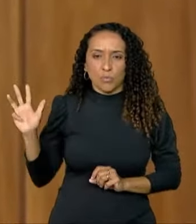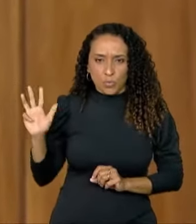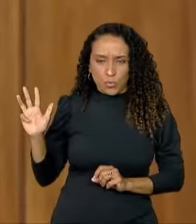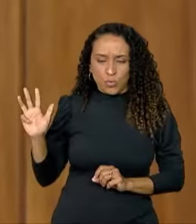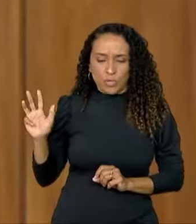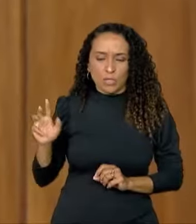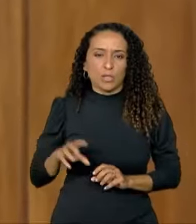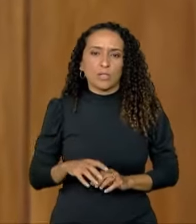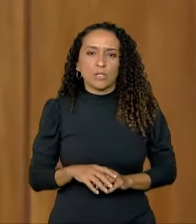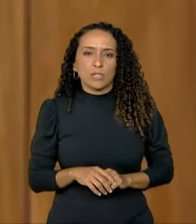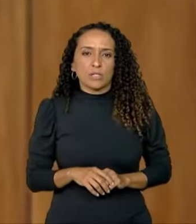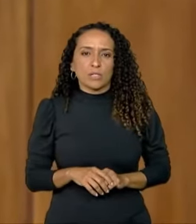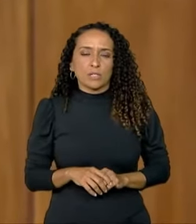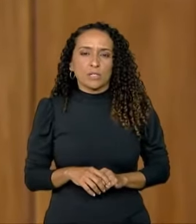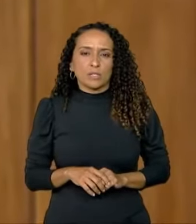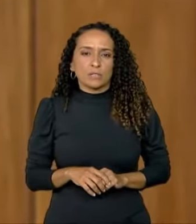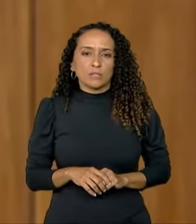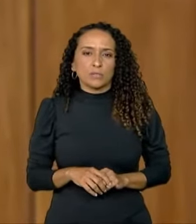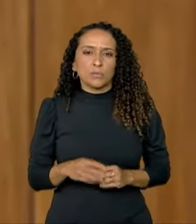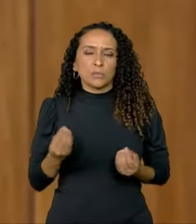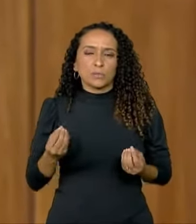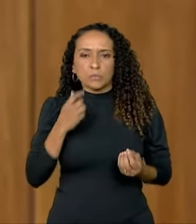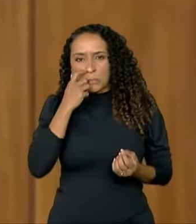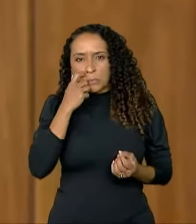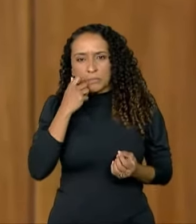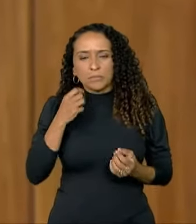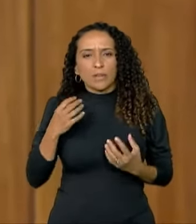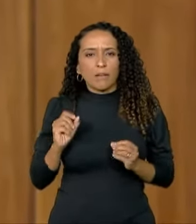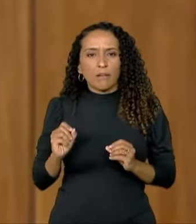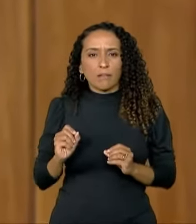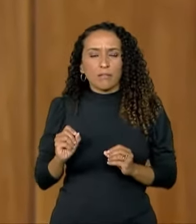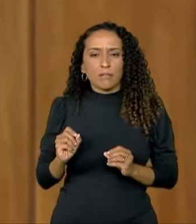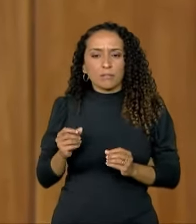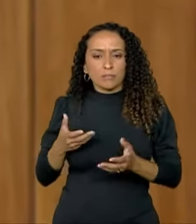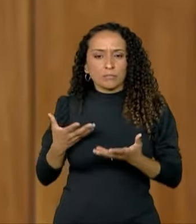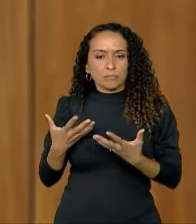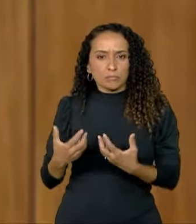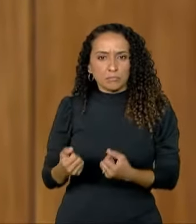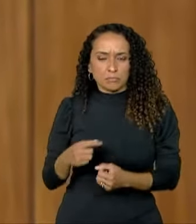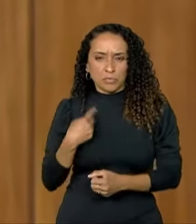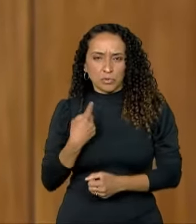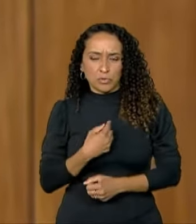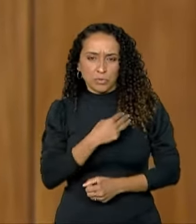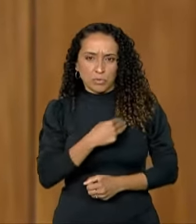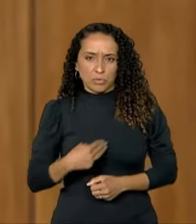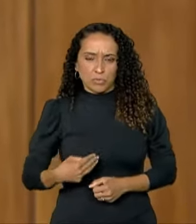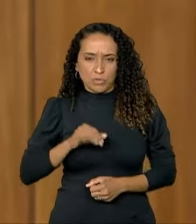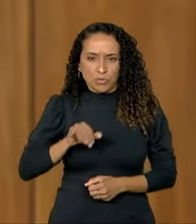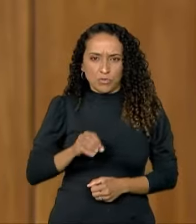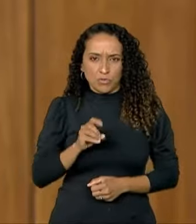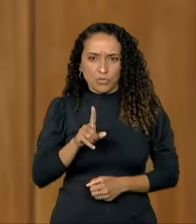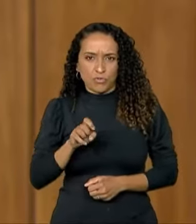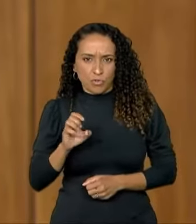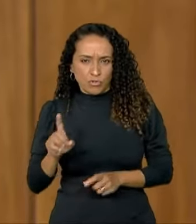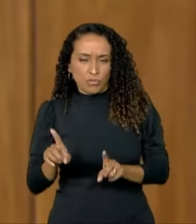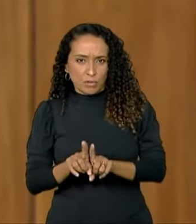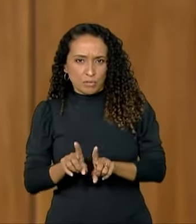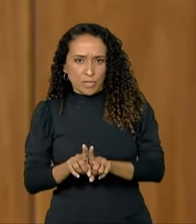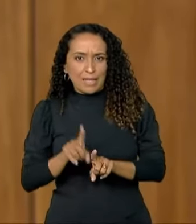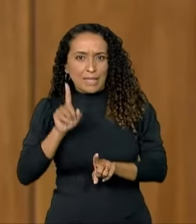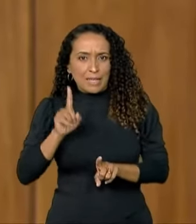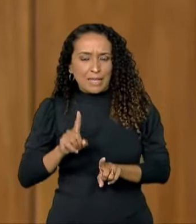da Silva, com anuência aqui do nosso querido ministro Jorge Messias, que